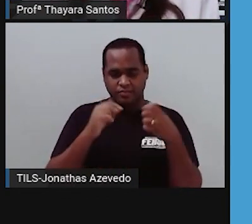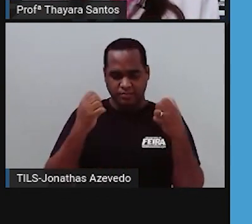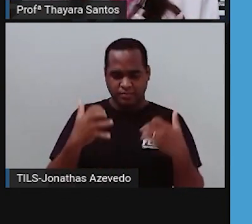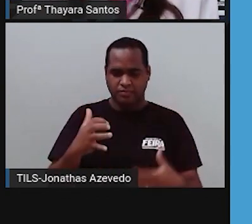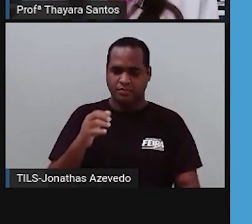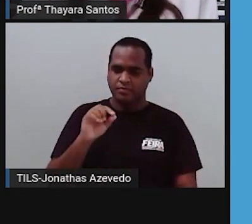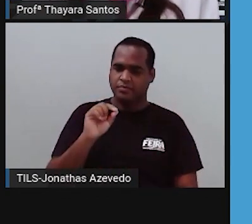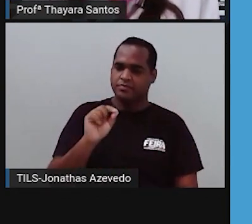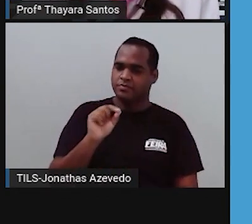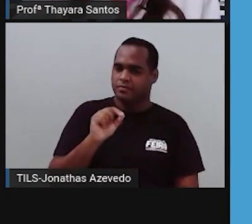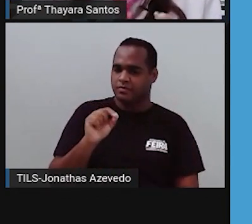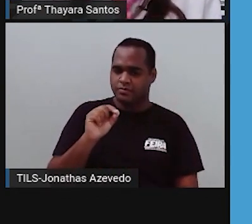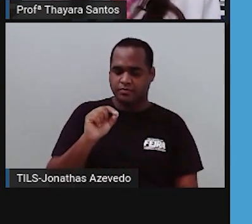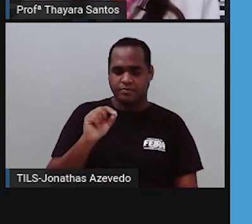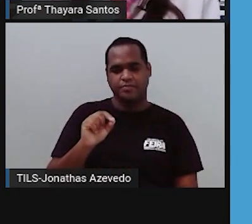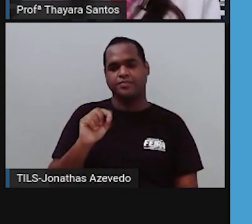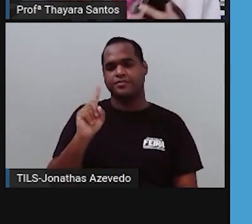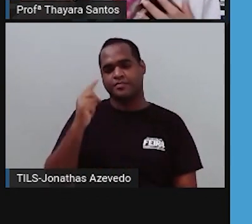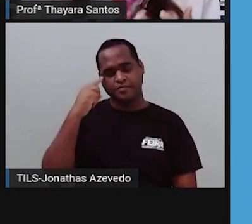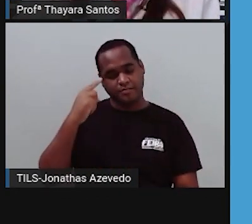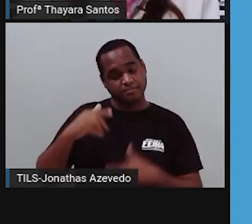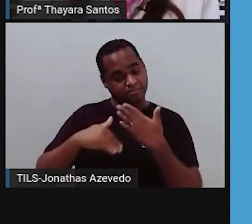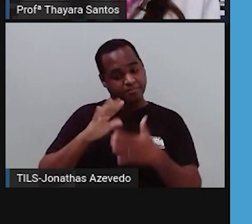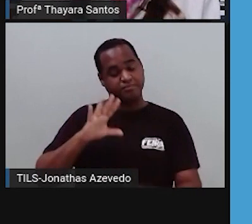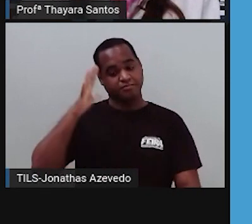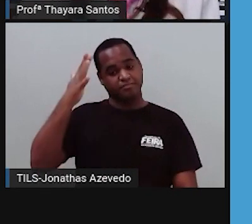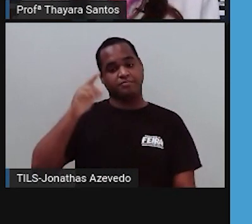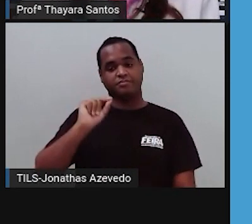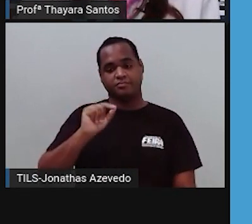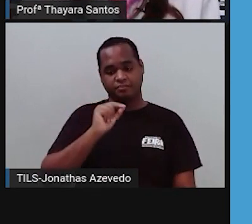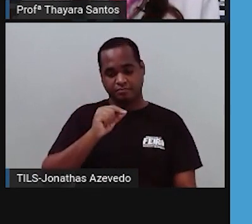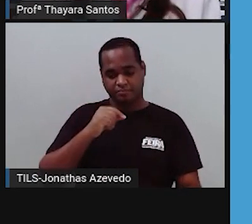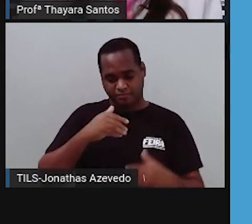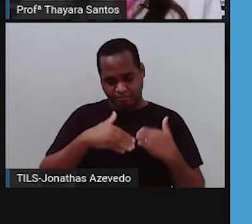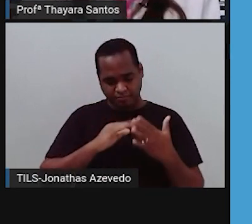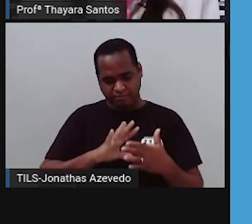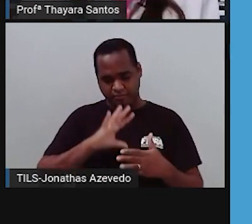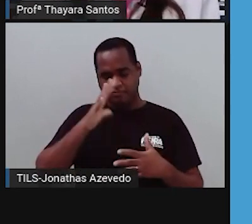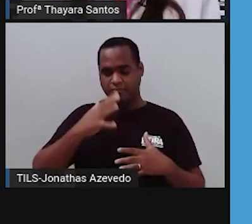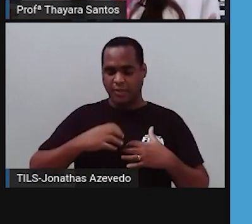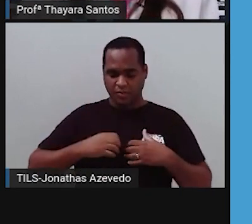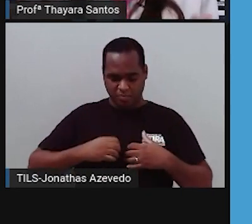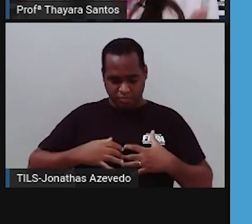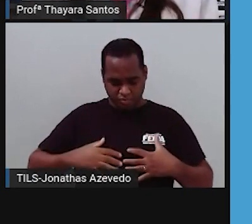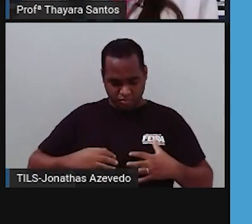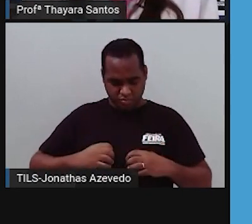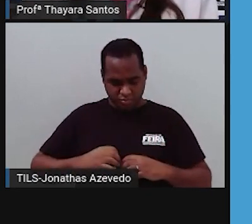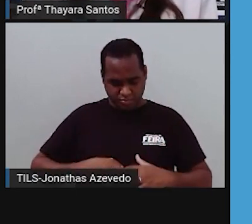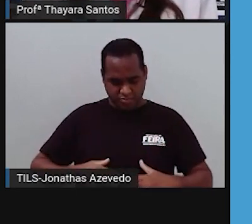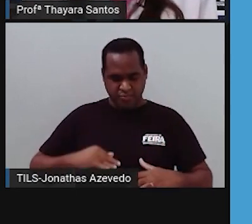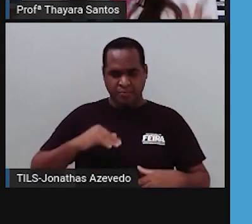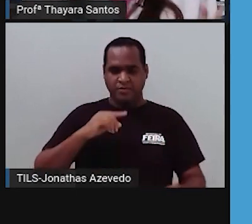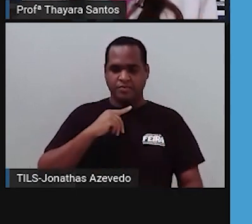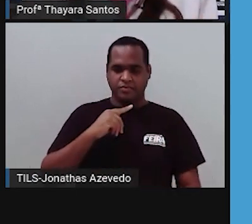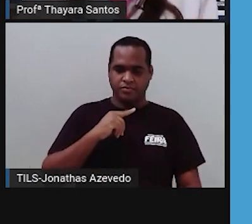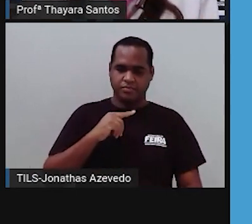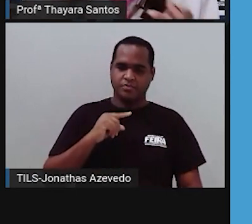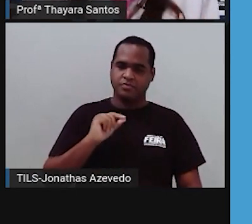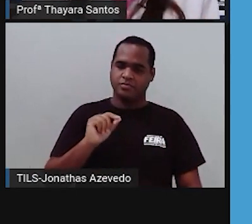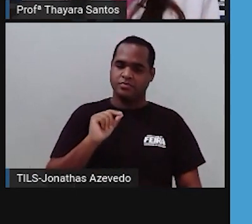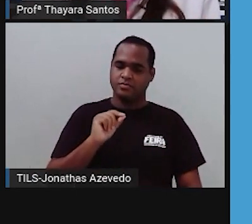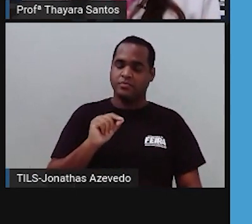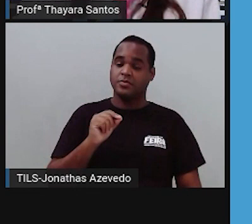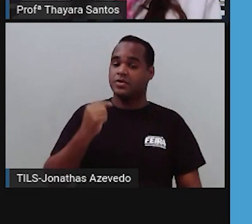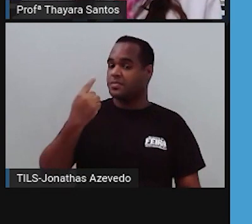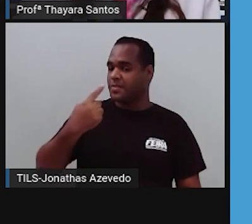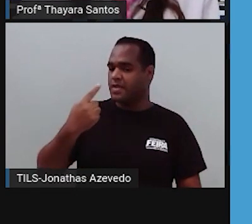não ocorra ali nenhuma anomalia, nenhum problema de má formação com o embrião. Então, essas primeiras semanas são aquelas que a gente tem